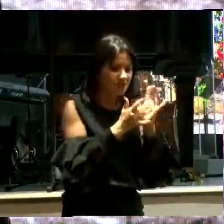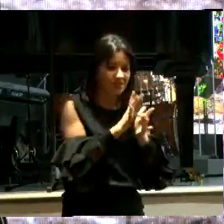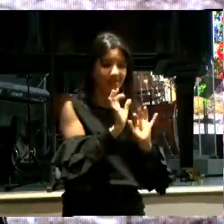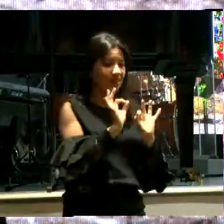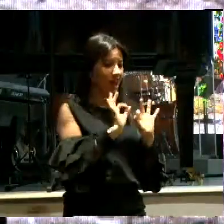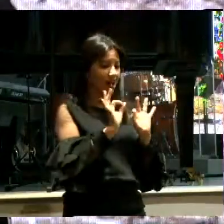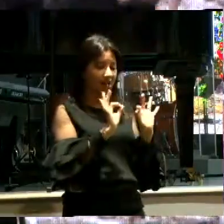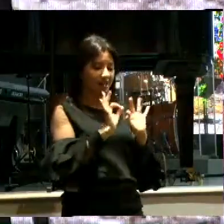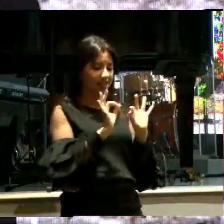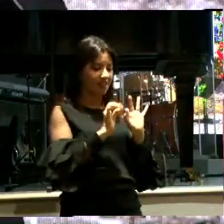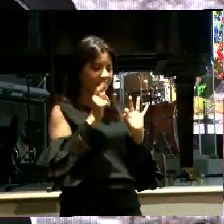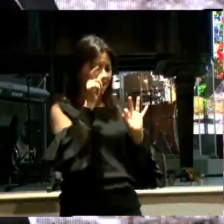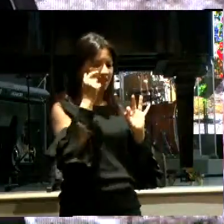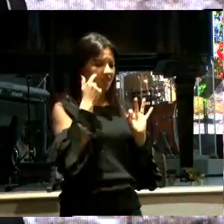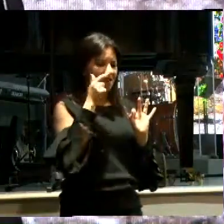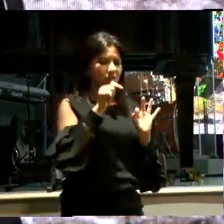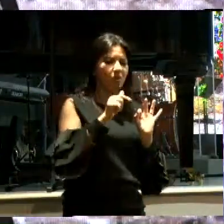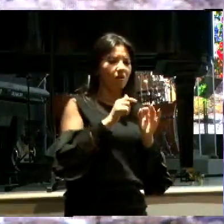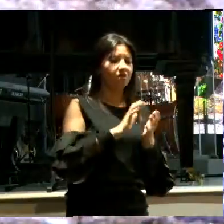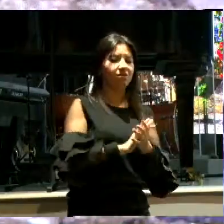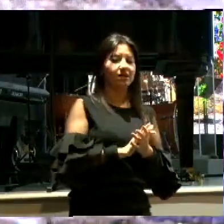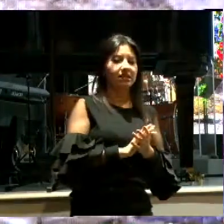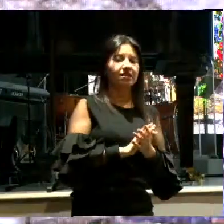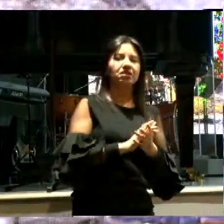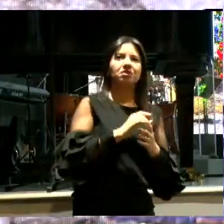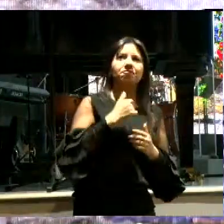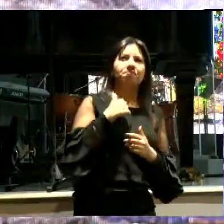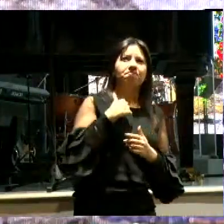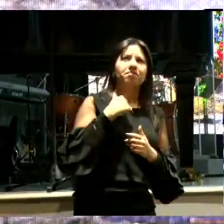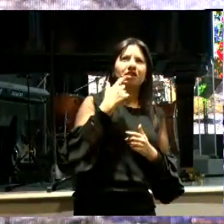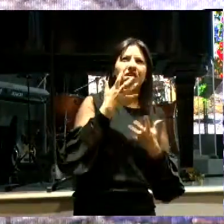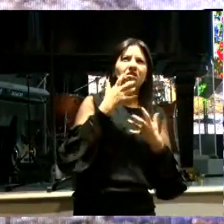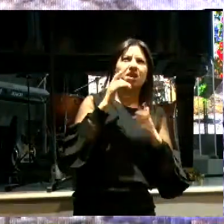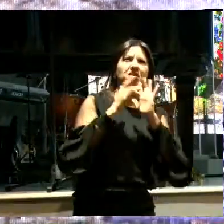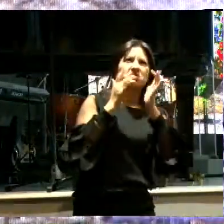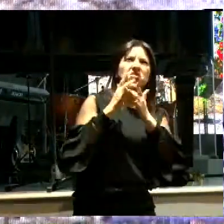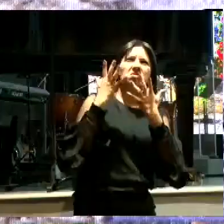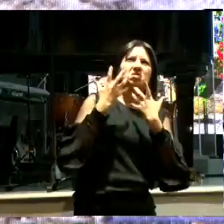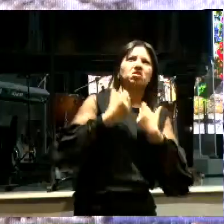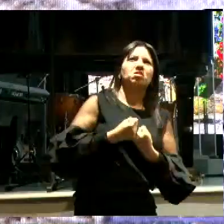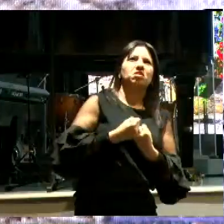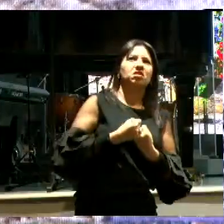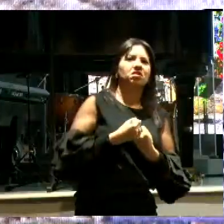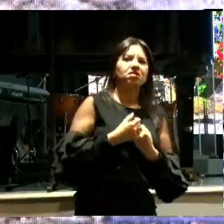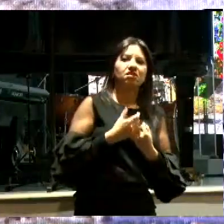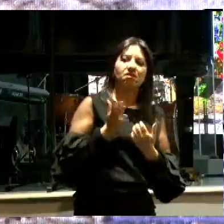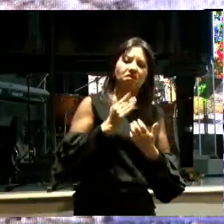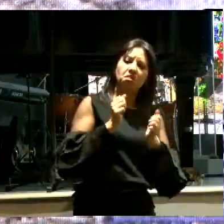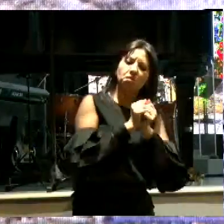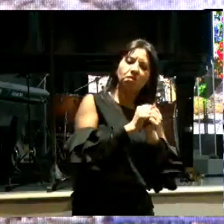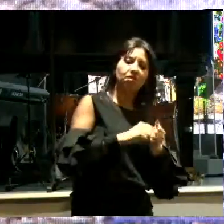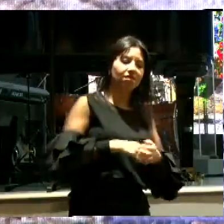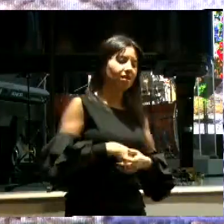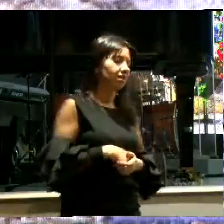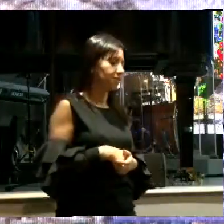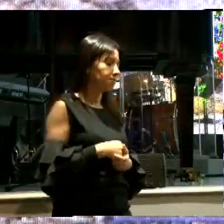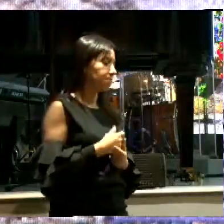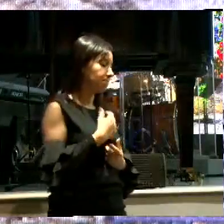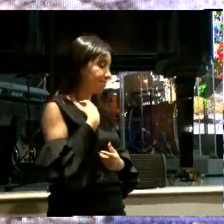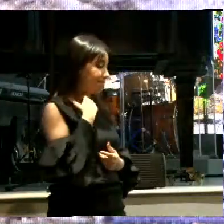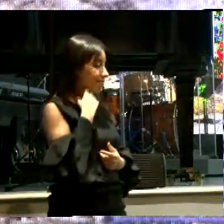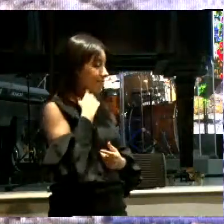para aquela situação, e ele falou: eu quero Jesus. E eu falei assim: então eu vou voltar para os caminhos do Senhor.